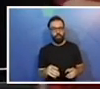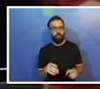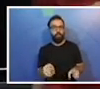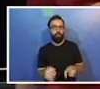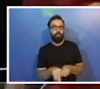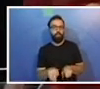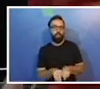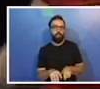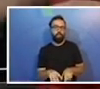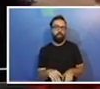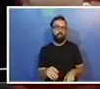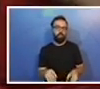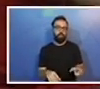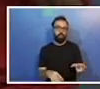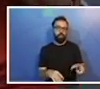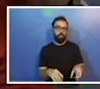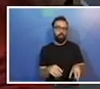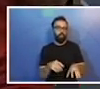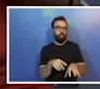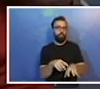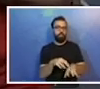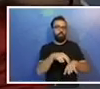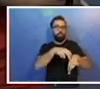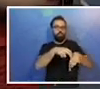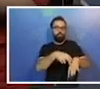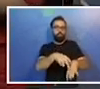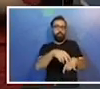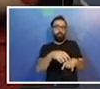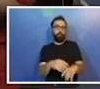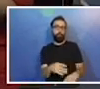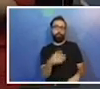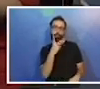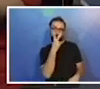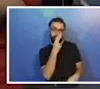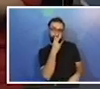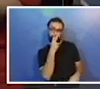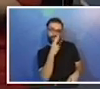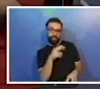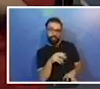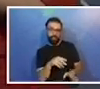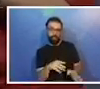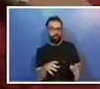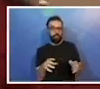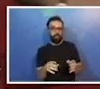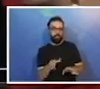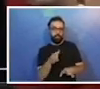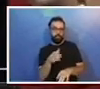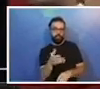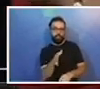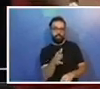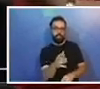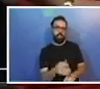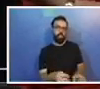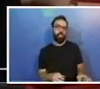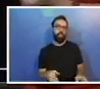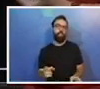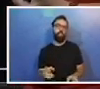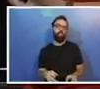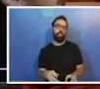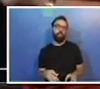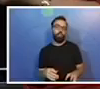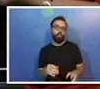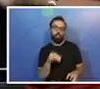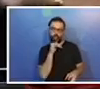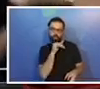suas presas. Quais são as presas do tubarão? Peixes grandes, tartarugas